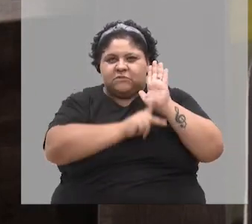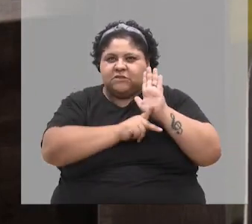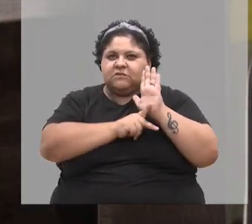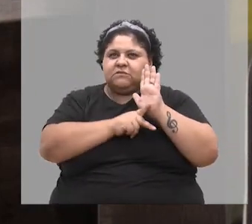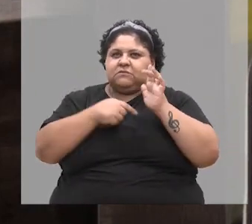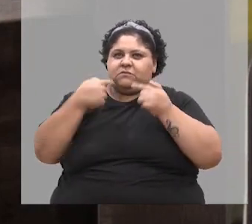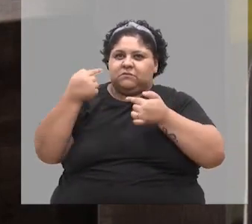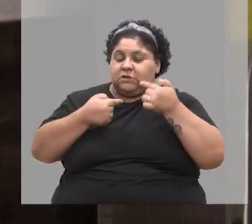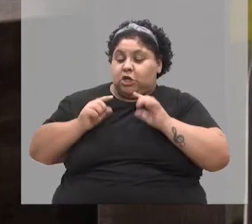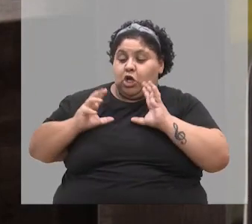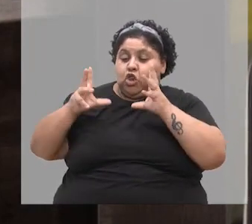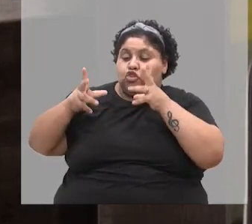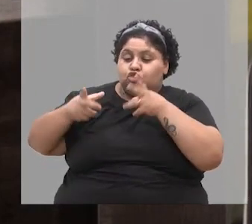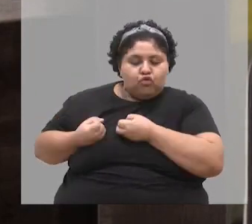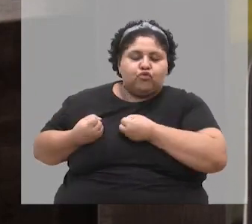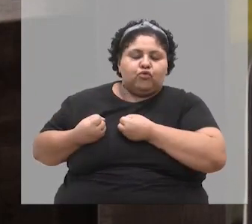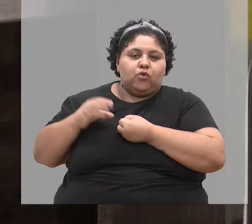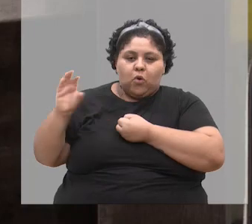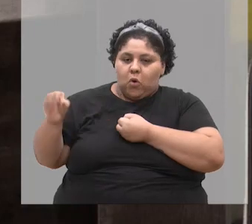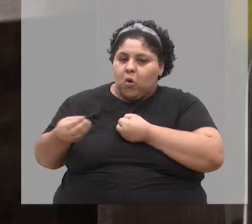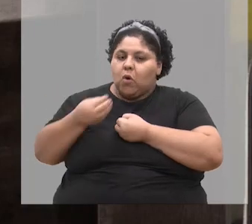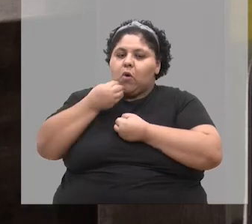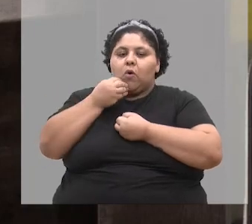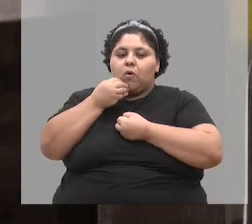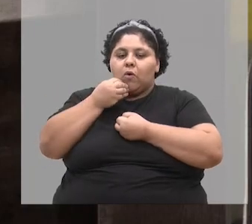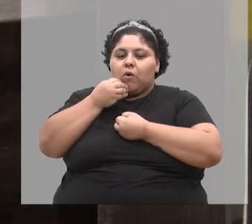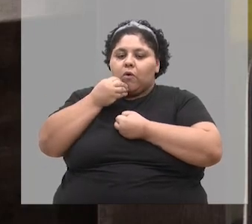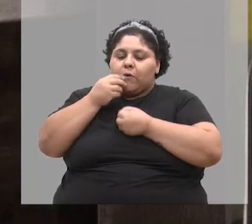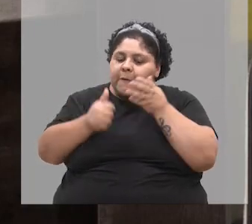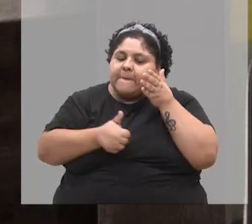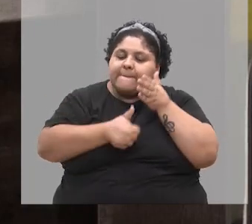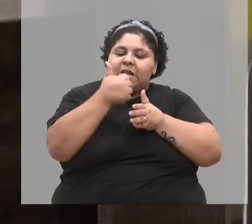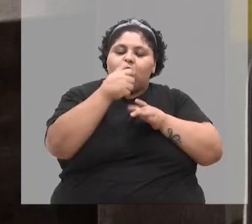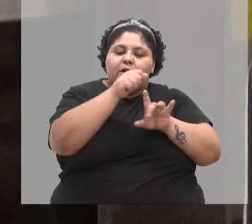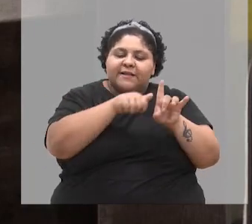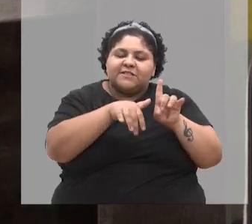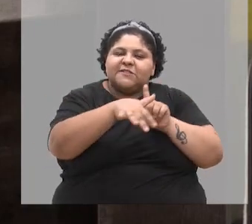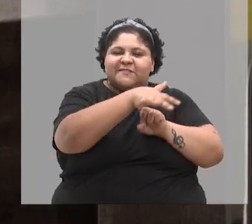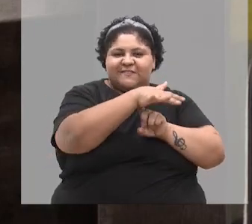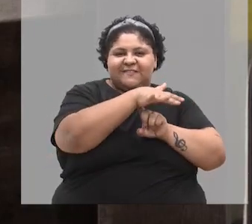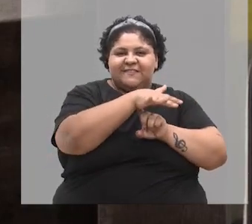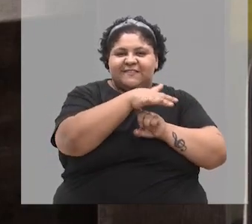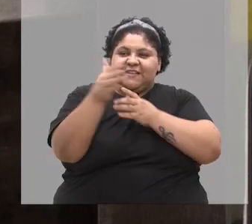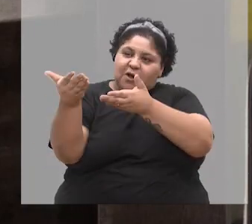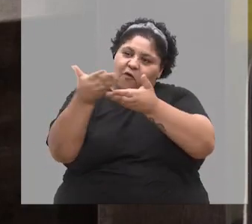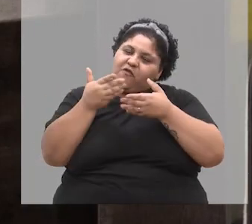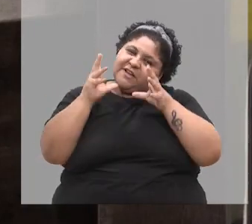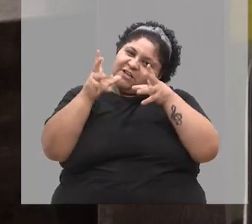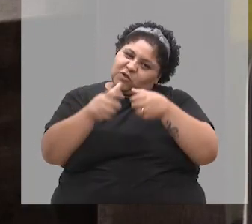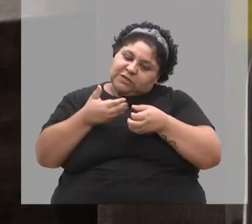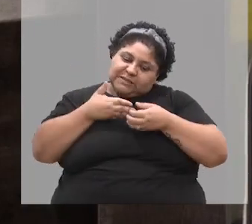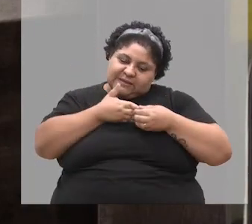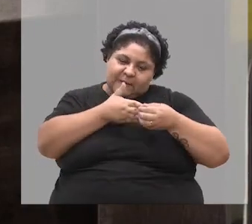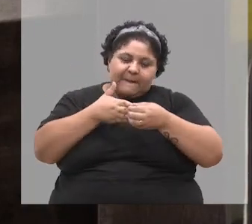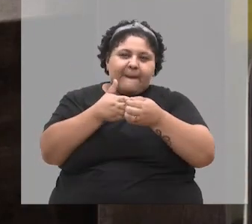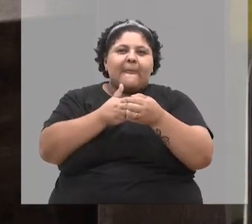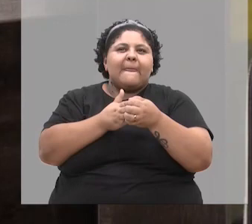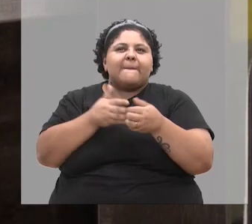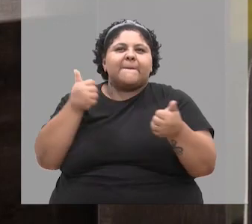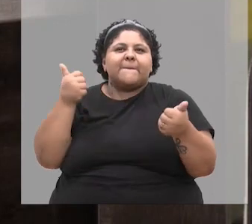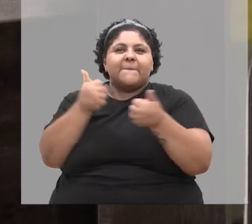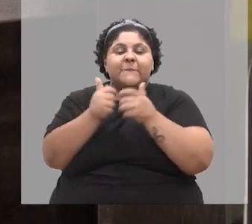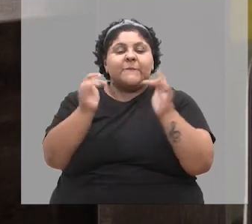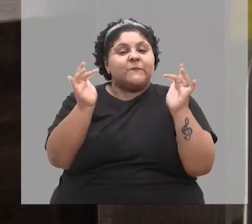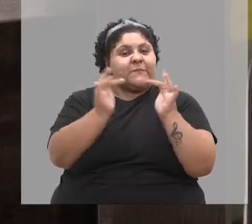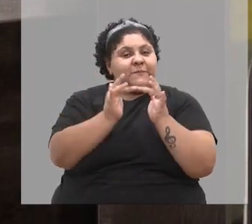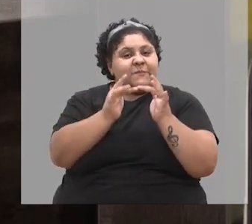discussões, projetos, debates. Tudo isso certamente, né, enriquece a nossa sociedade e convido a todos para que